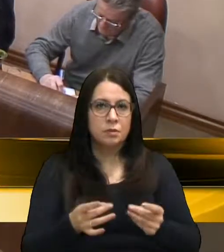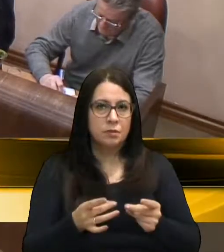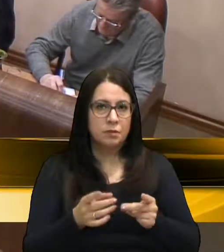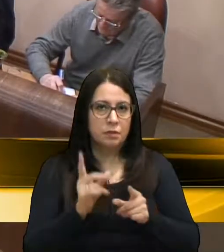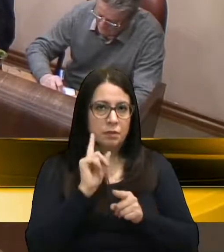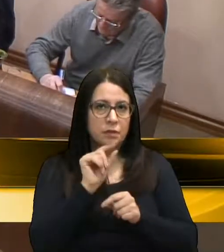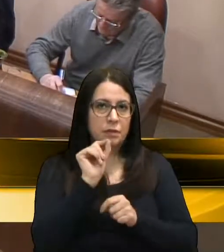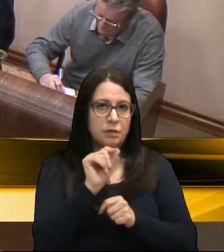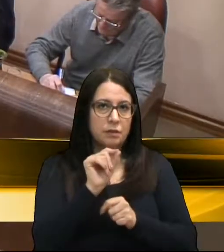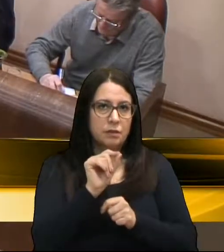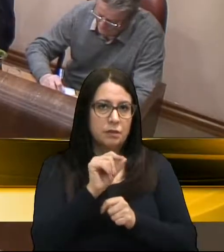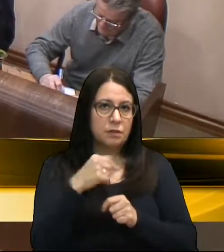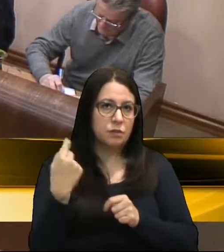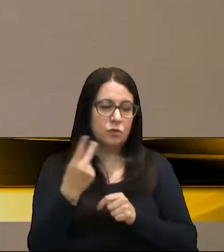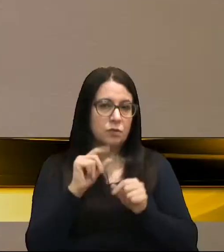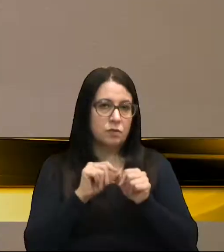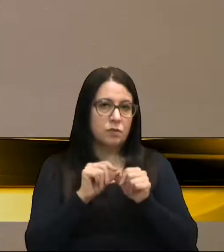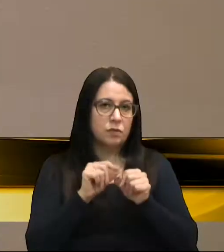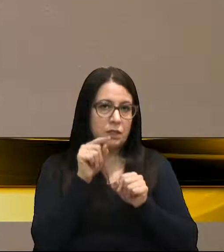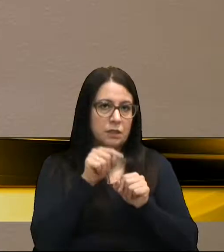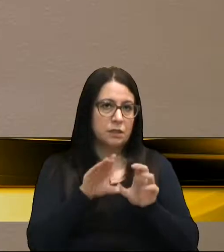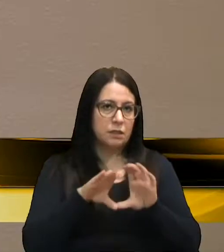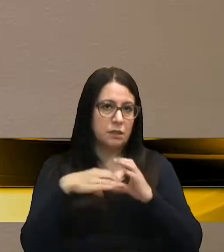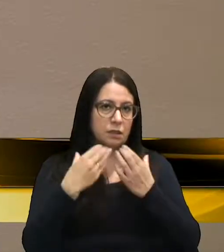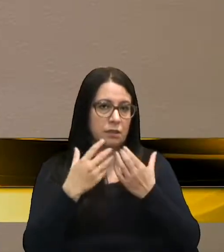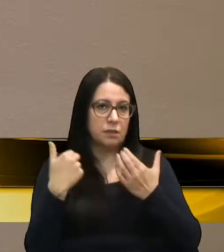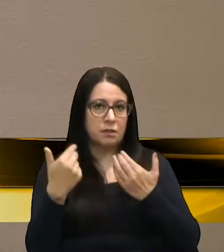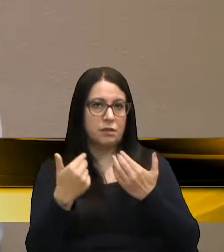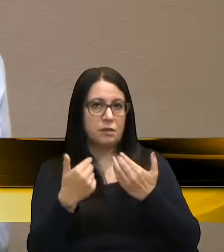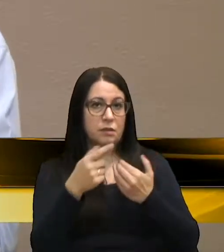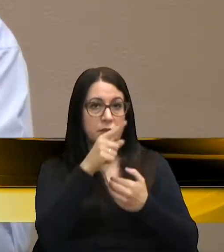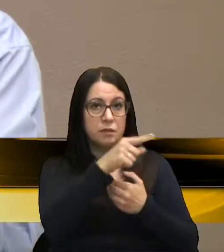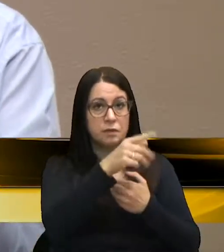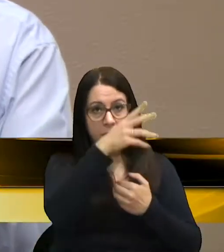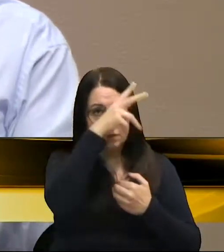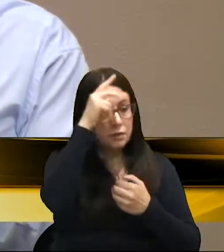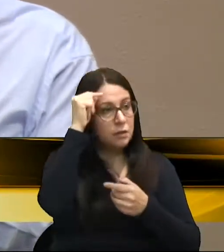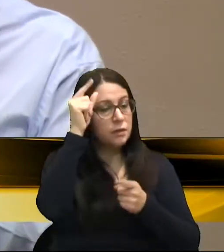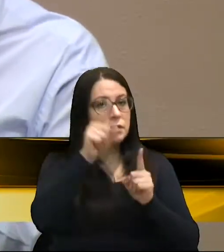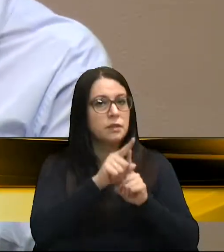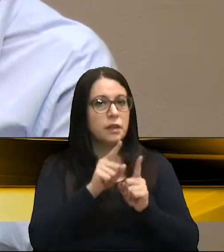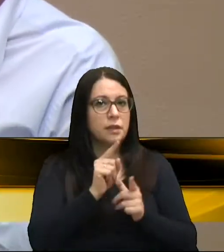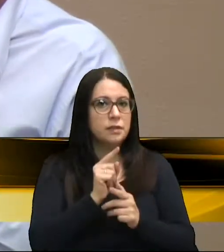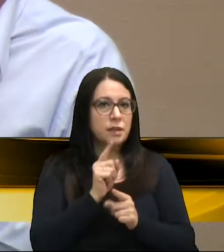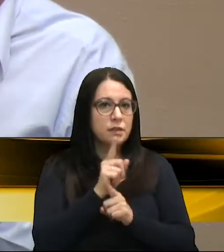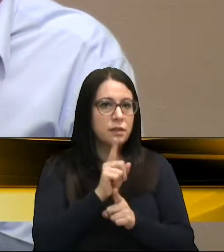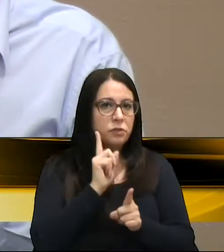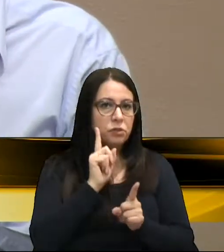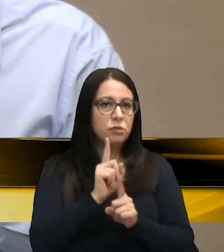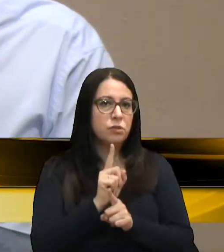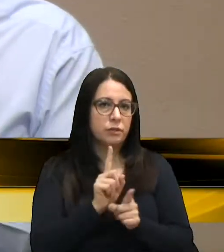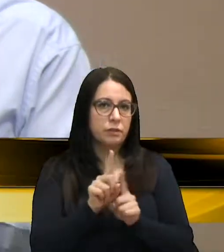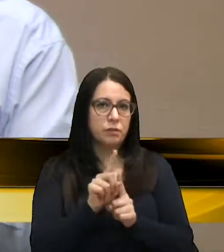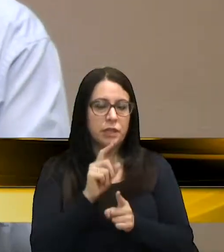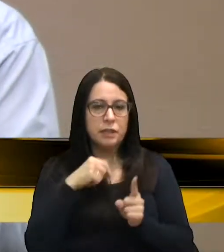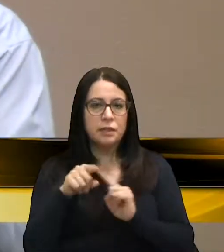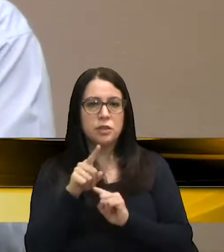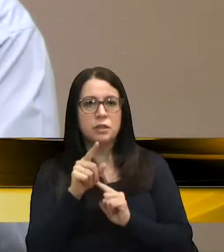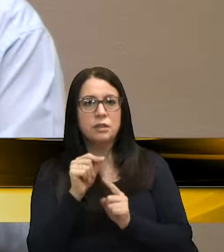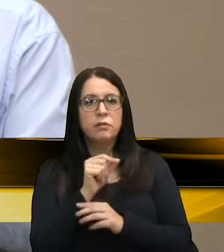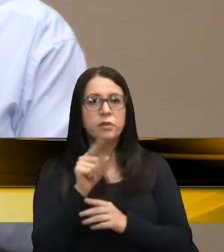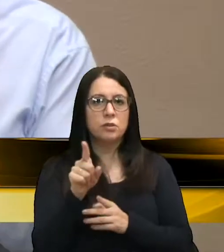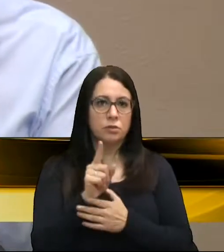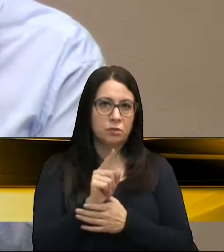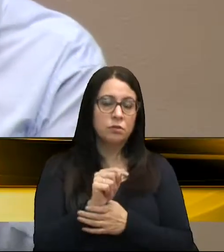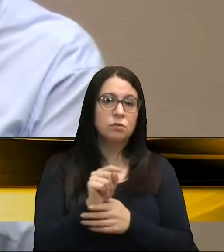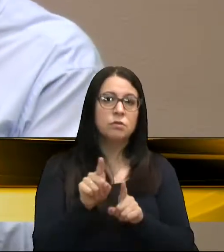Nesse caso, porque nós estamos fazendo aqui da Câmara, enquanto deveria ser feito pelo Executivo. Mas se o projeto é bom,